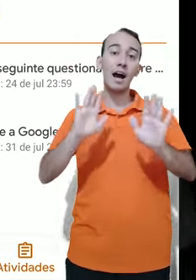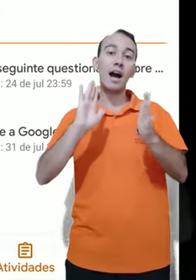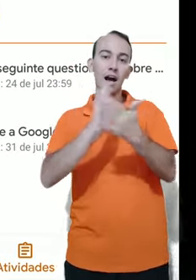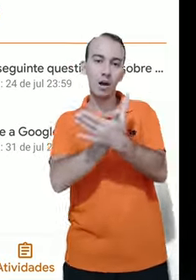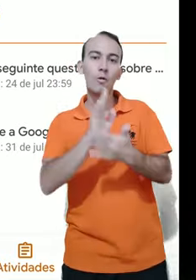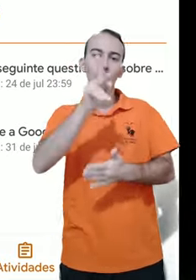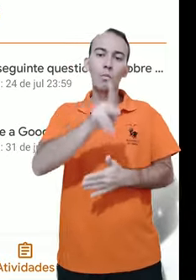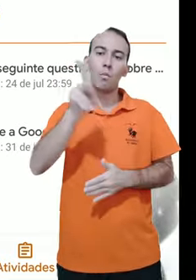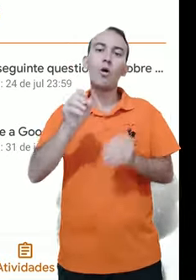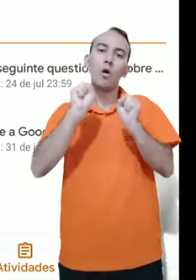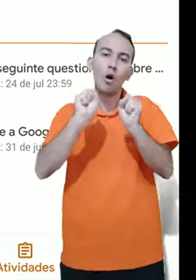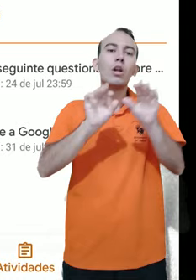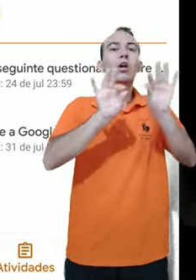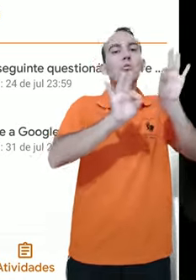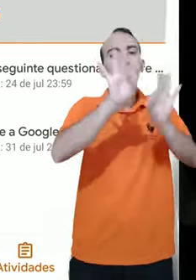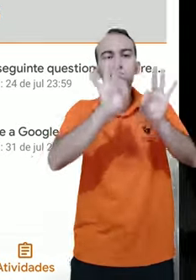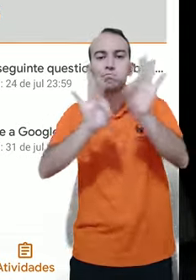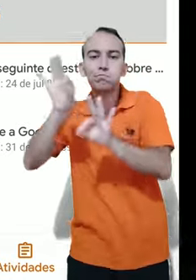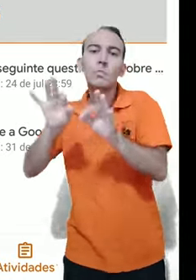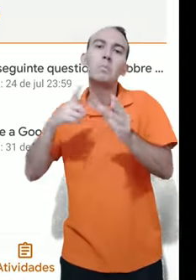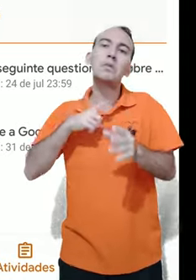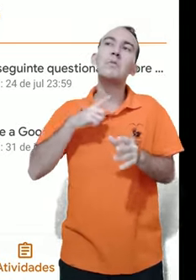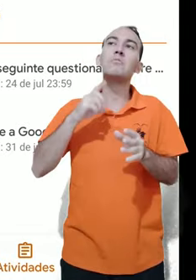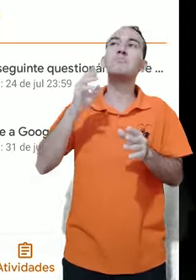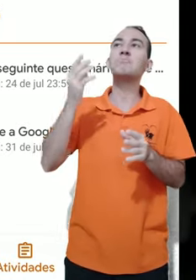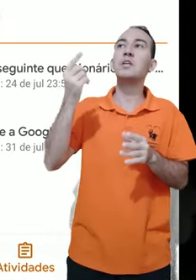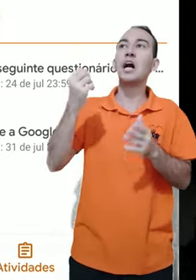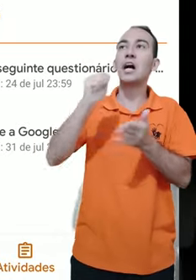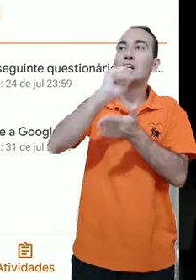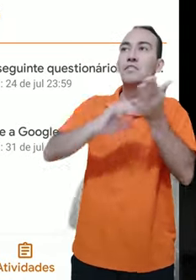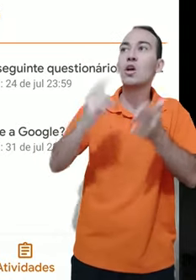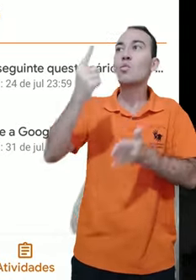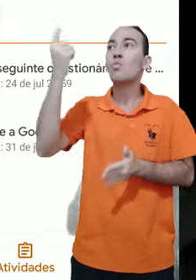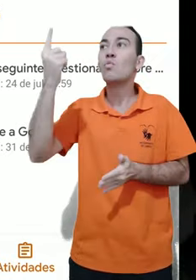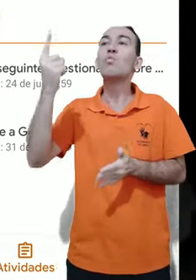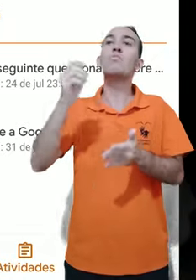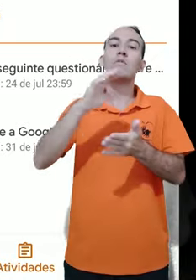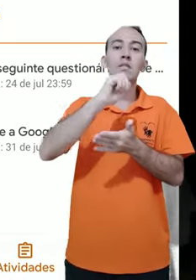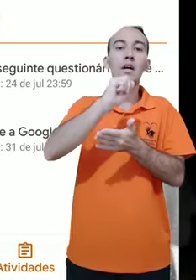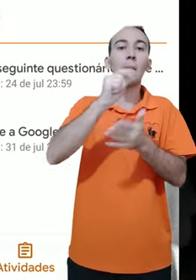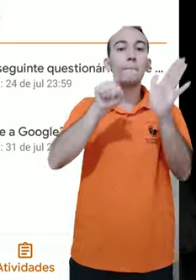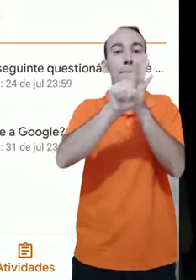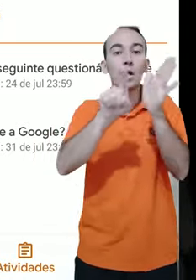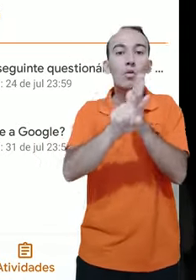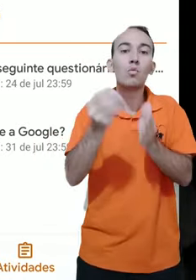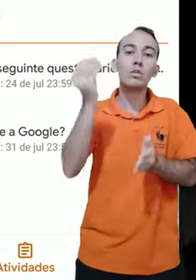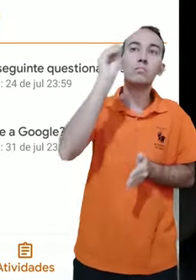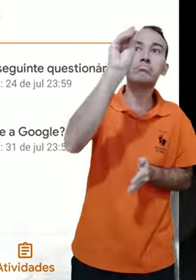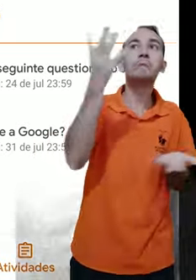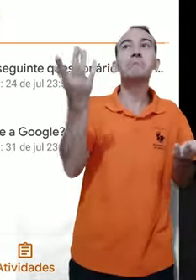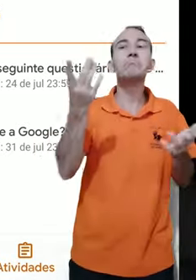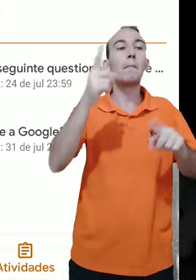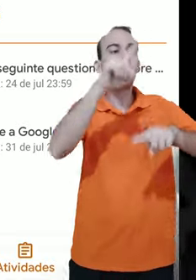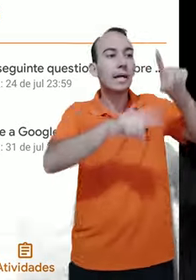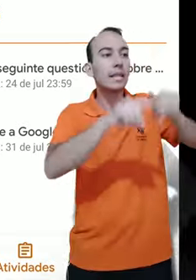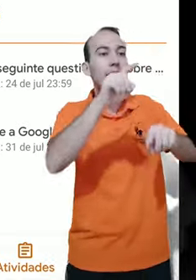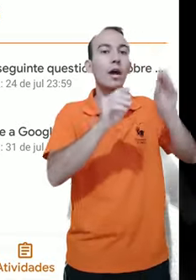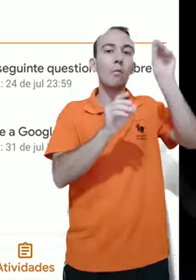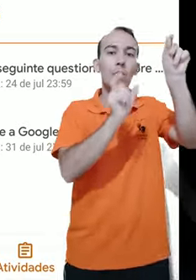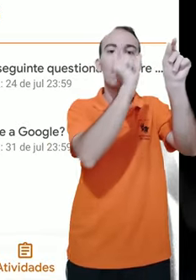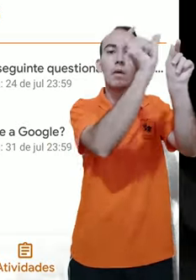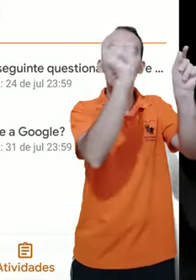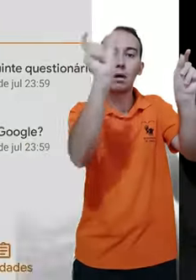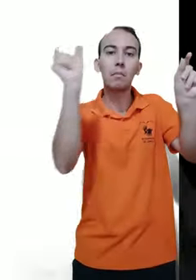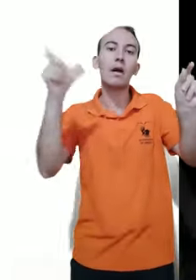tela e esses tópicos servem para organizar as atividades perguntas e materiais da turma ao